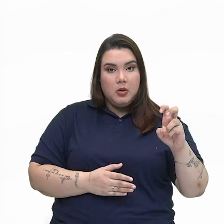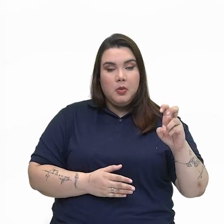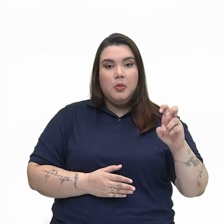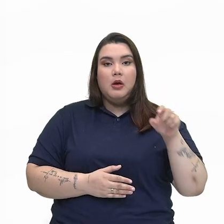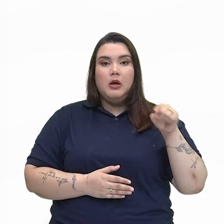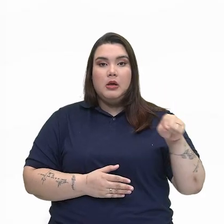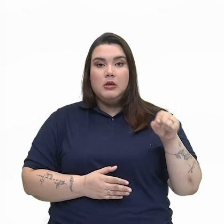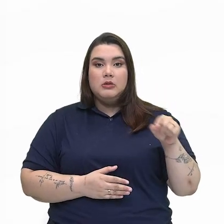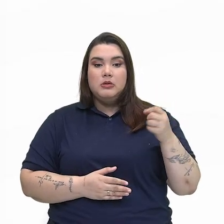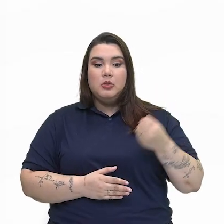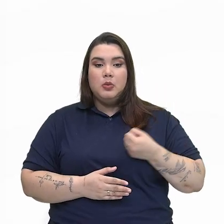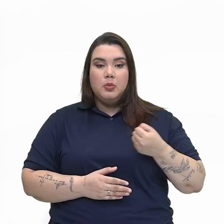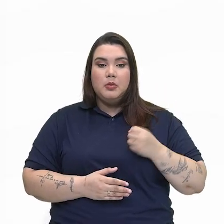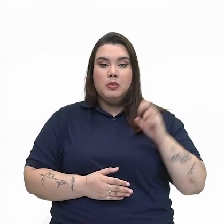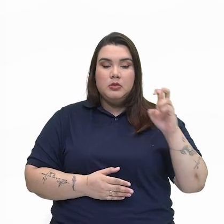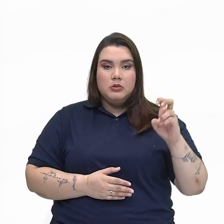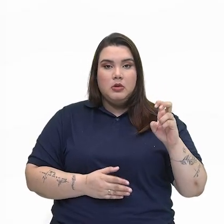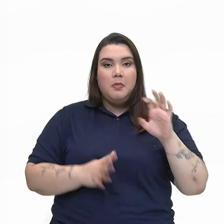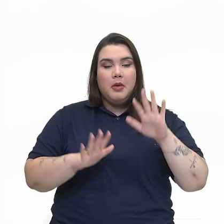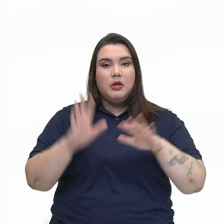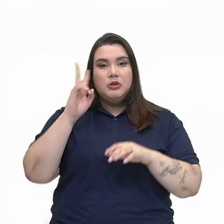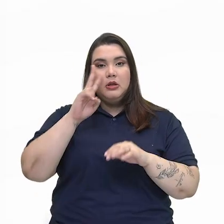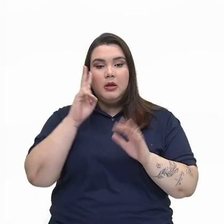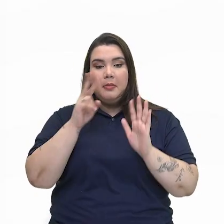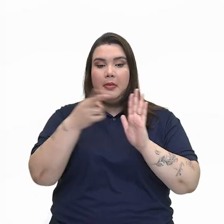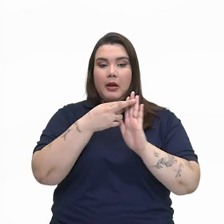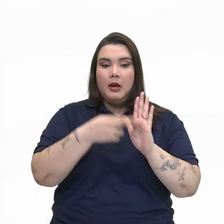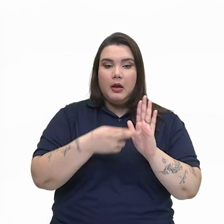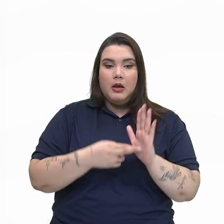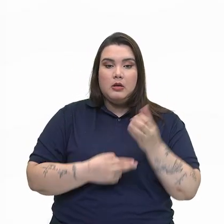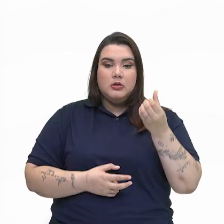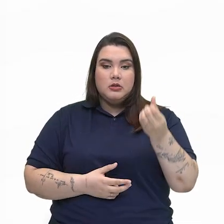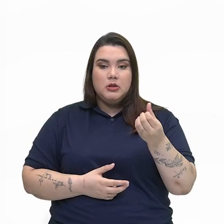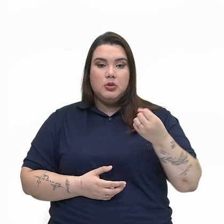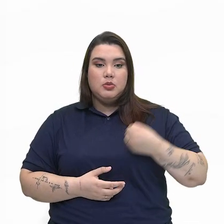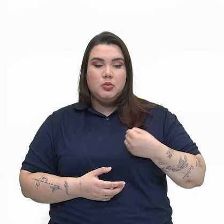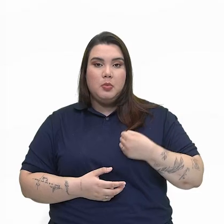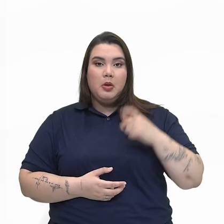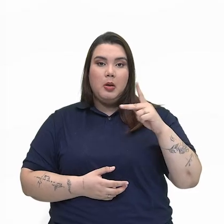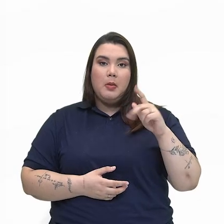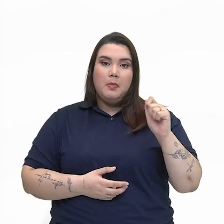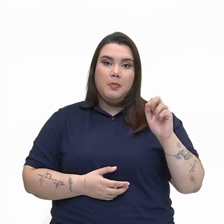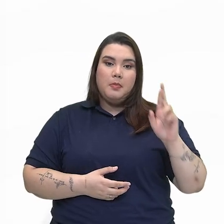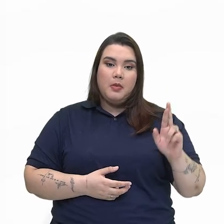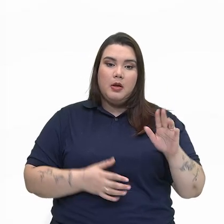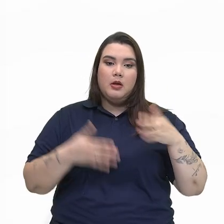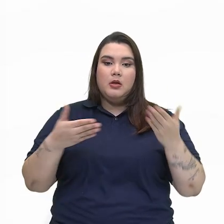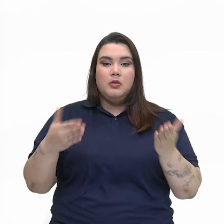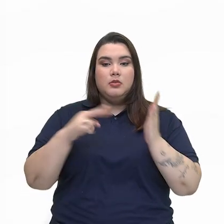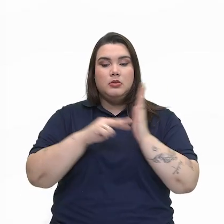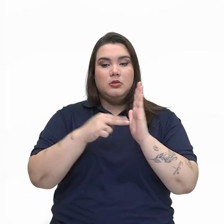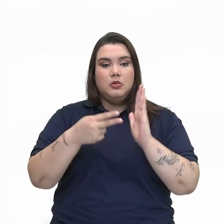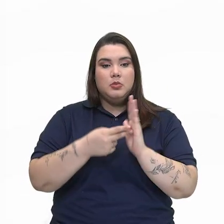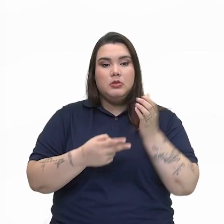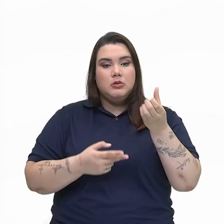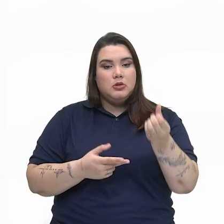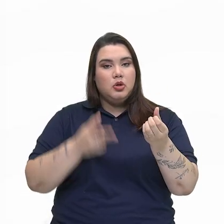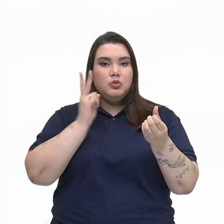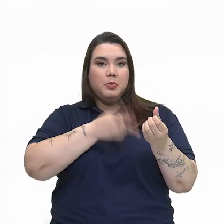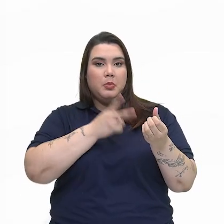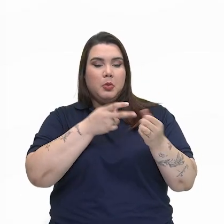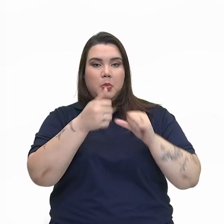E que 6 é par com aquela regra. E isso significa que o 6 deve